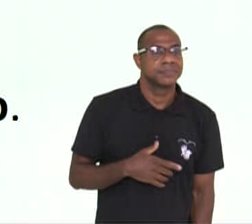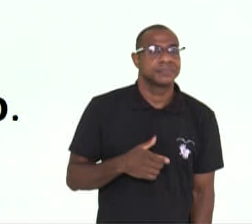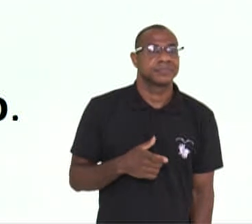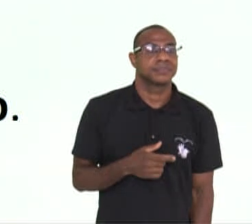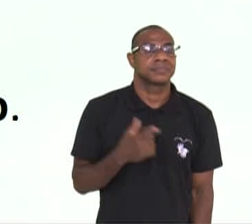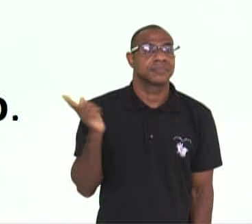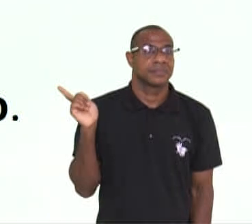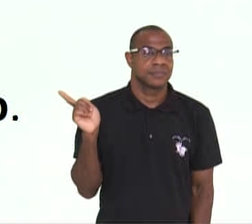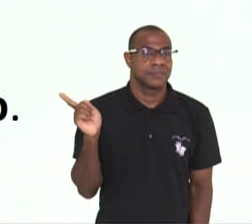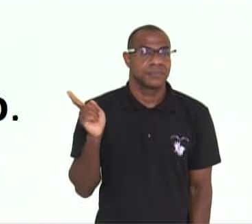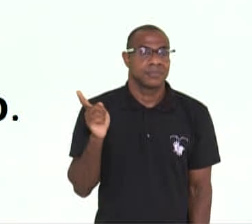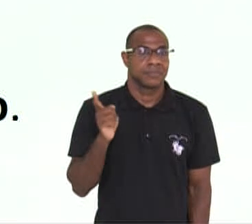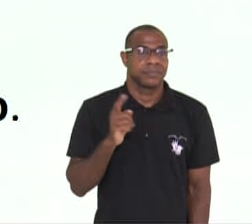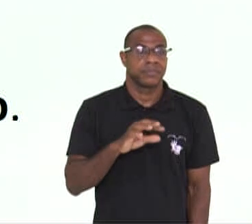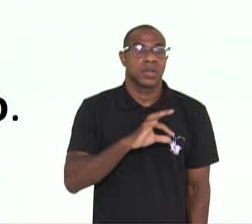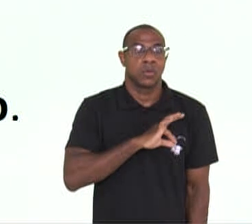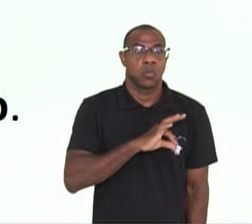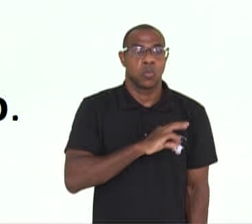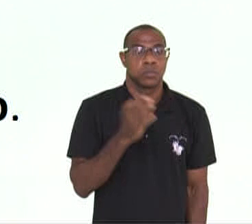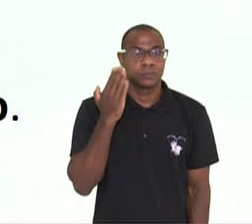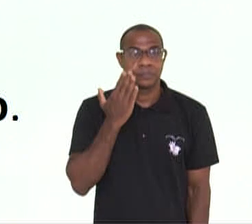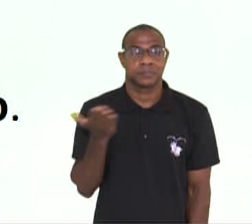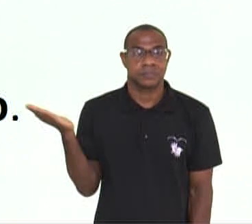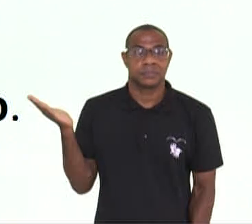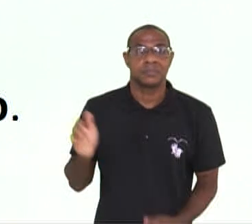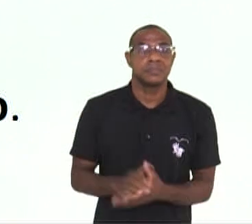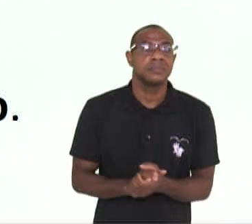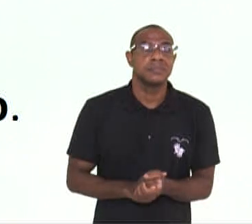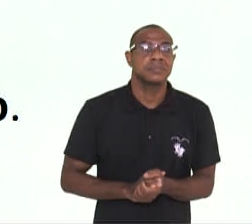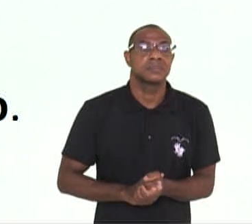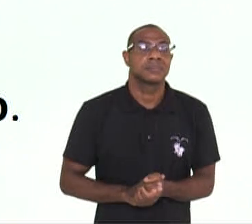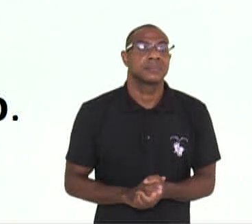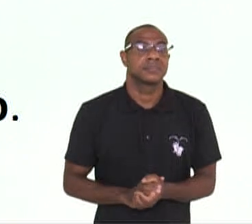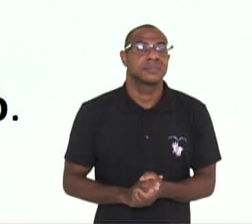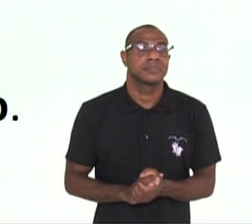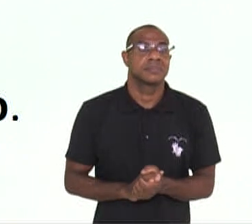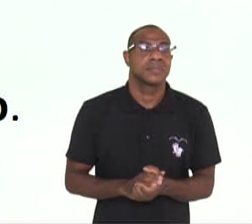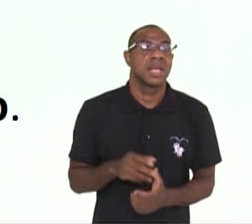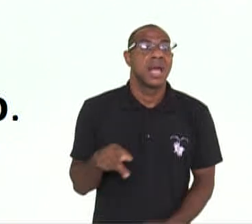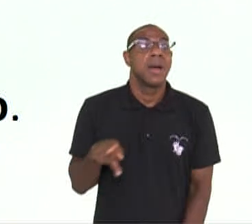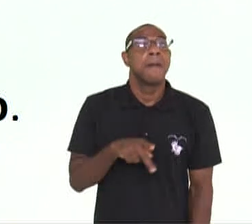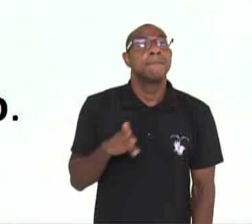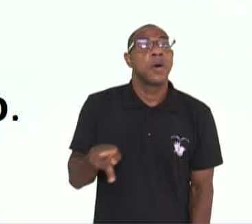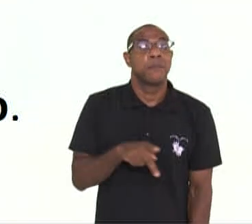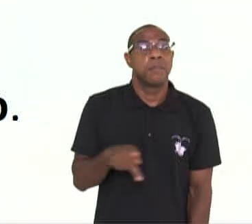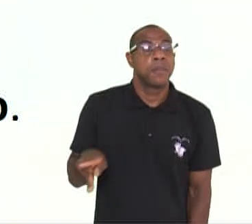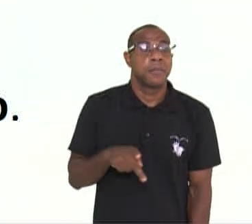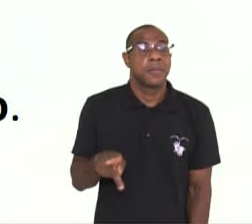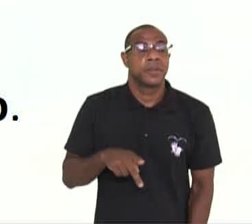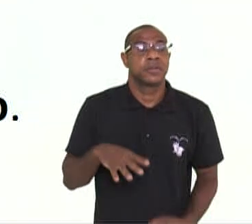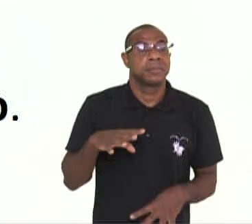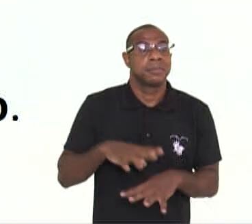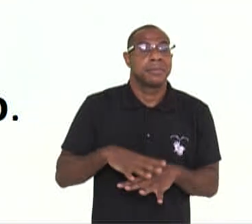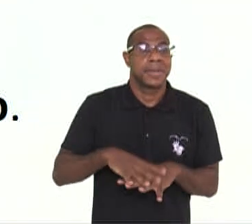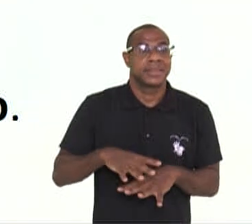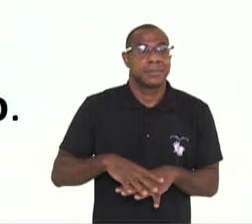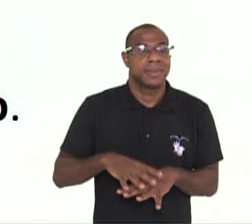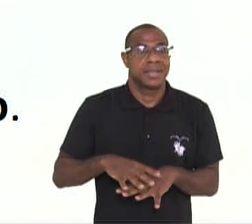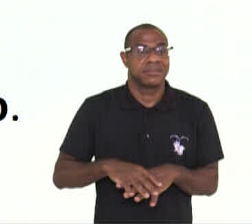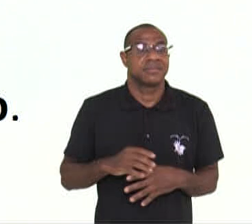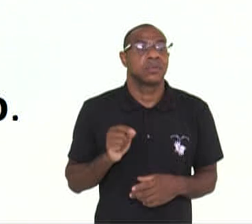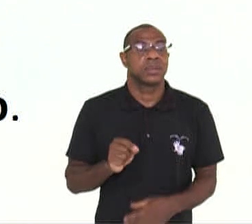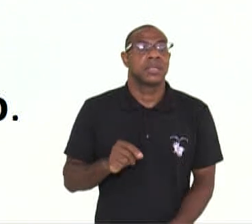Benjamin Constant. Ele era professor de matemática das engenharias da Escola Militar da Praia Vermelha, no Rio de